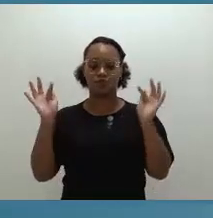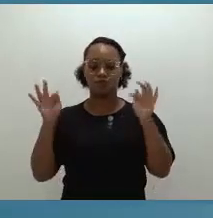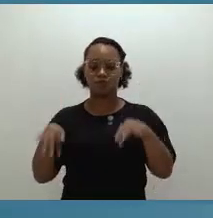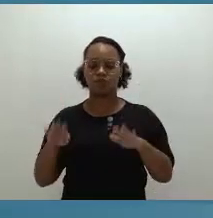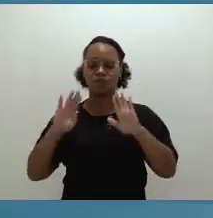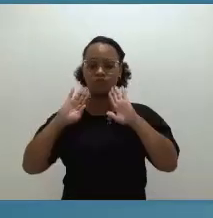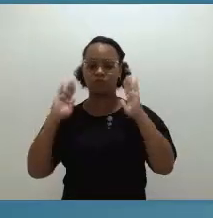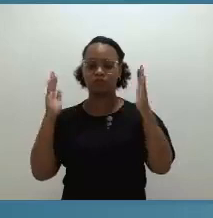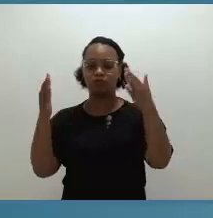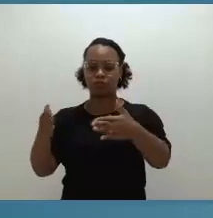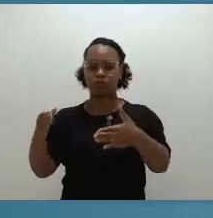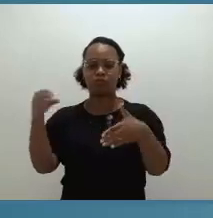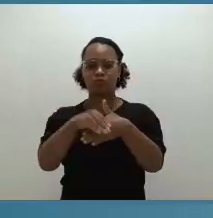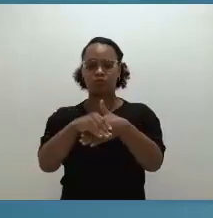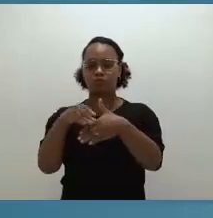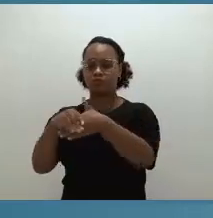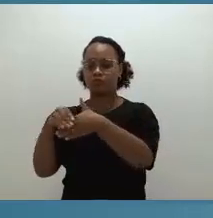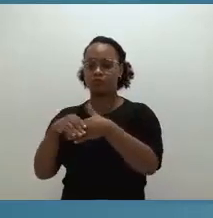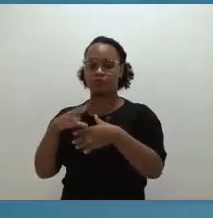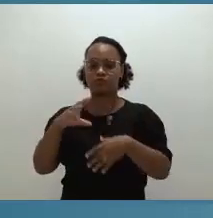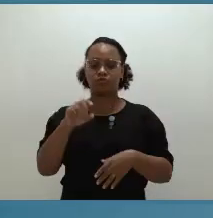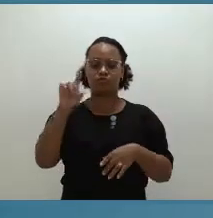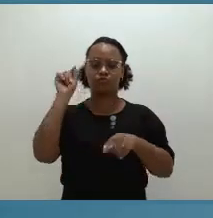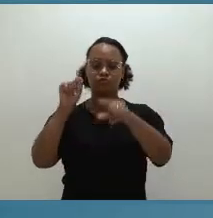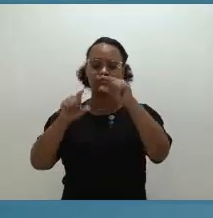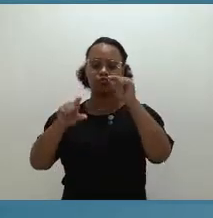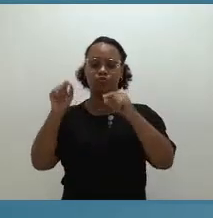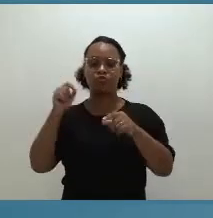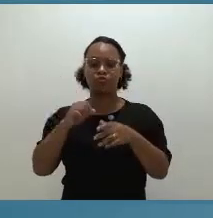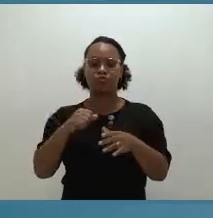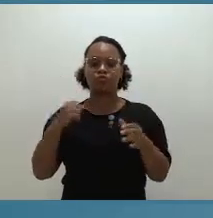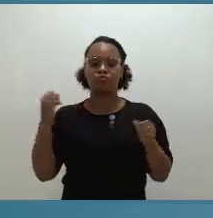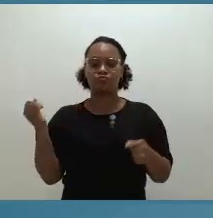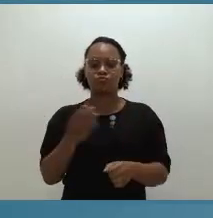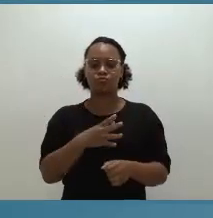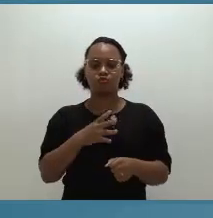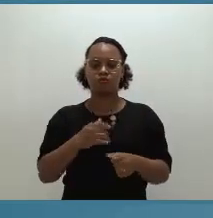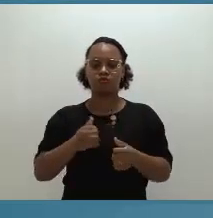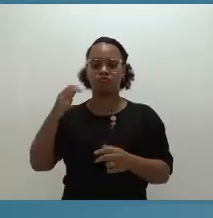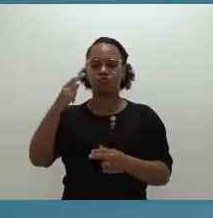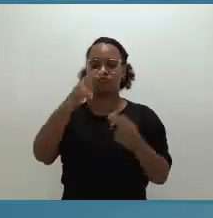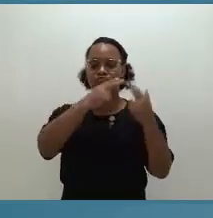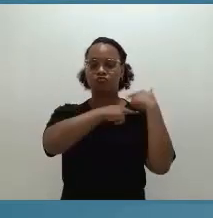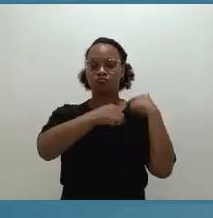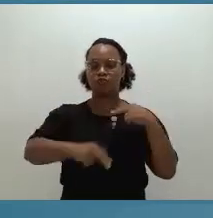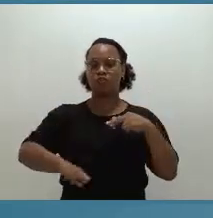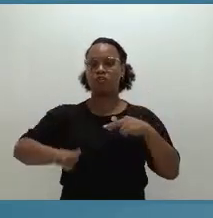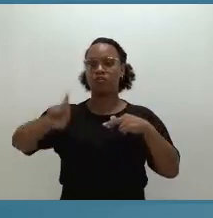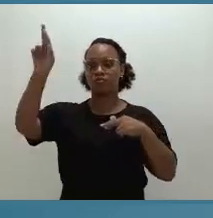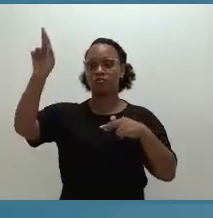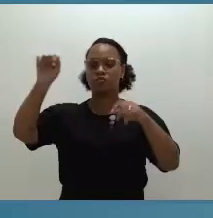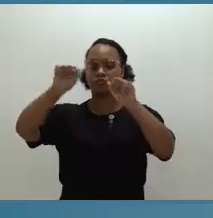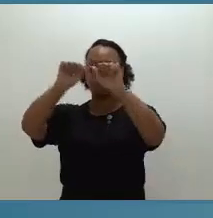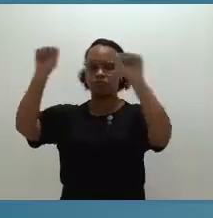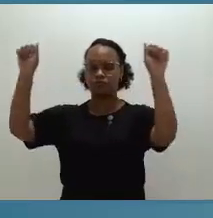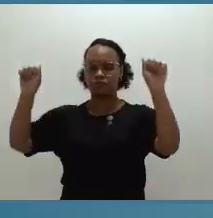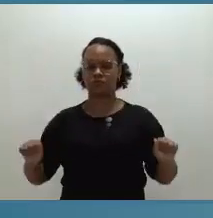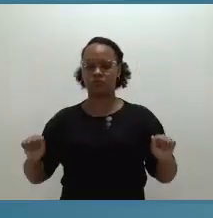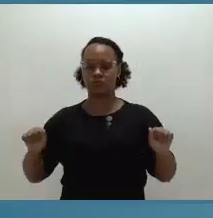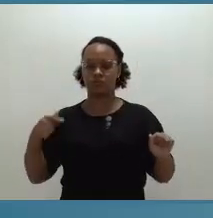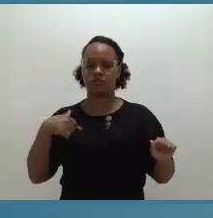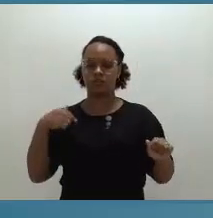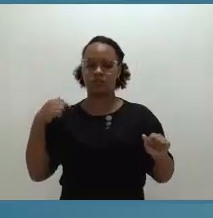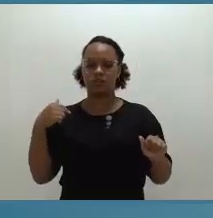novos dirigentes do tribunal, mas antes disso, eu estou submetendo na parte administrativa extra-pauta a